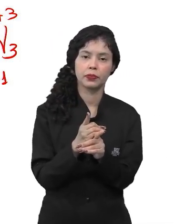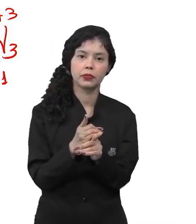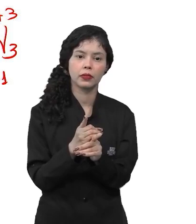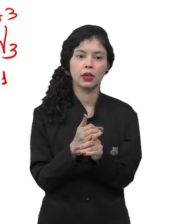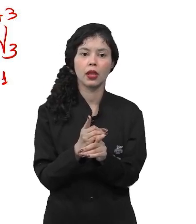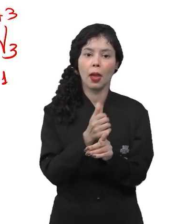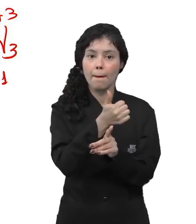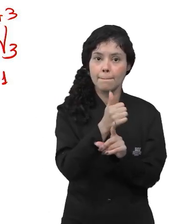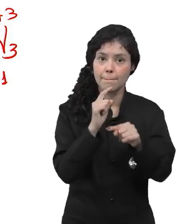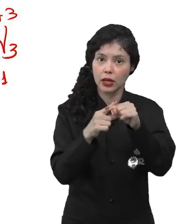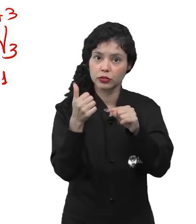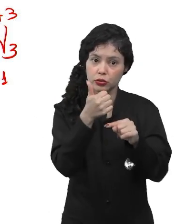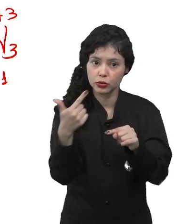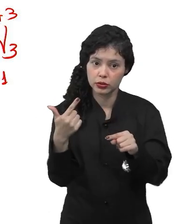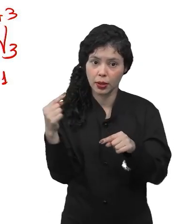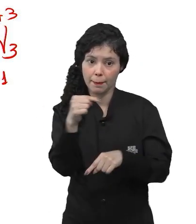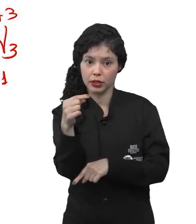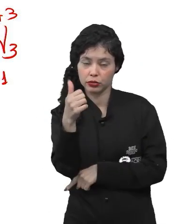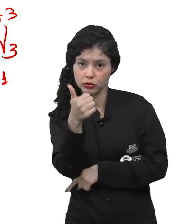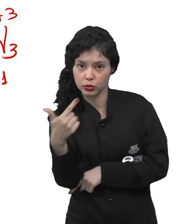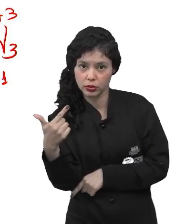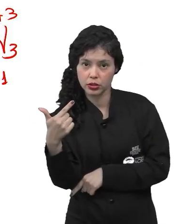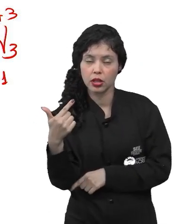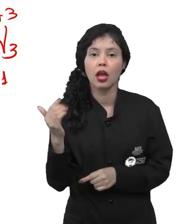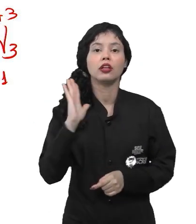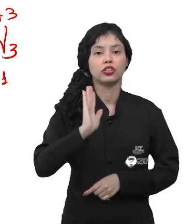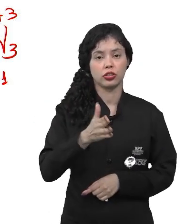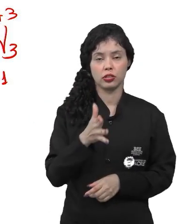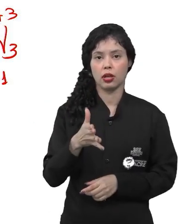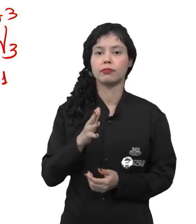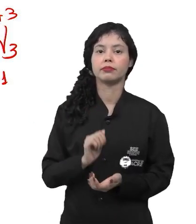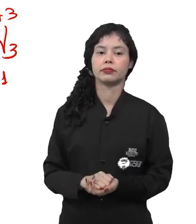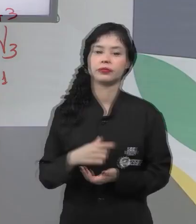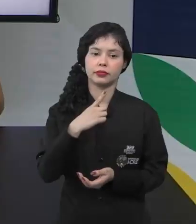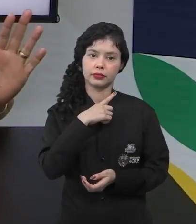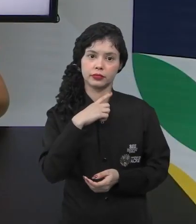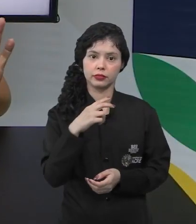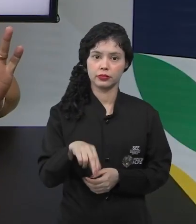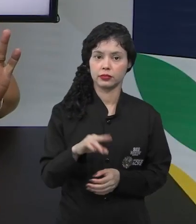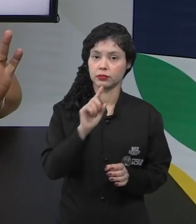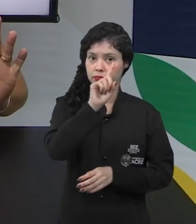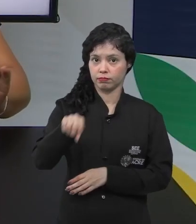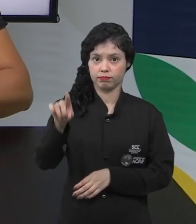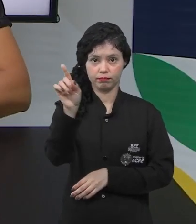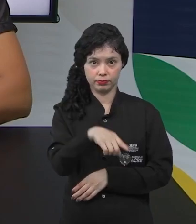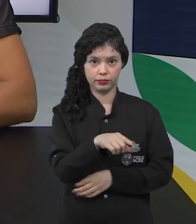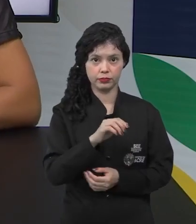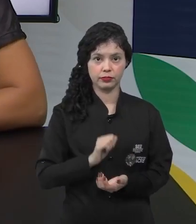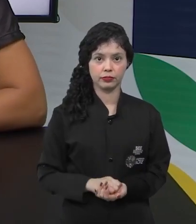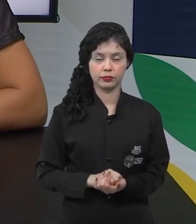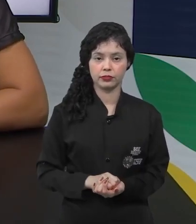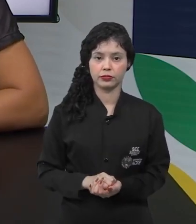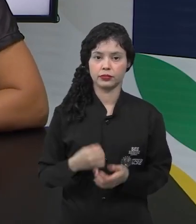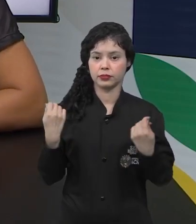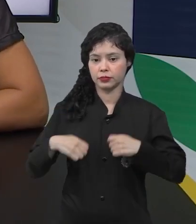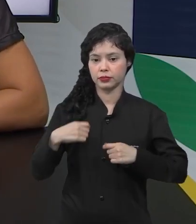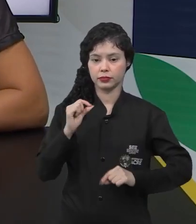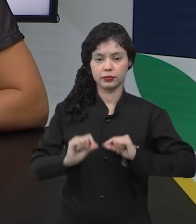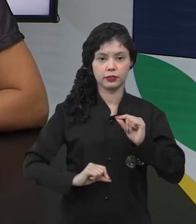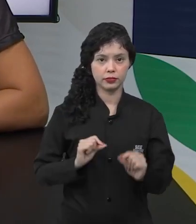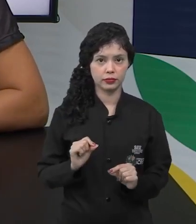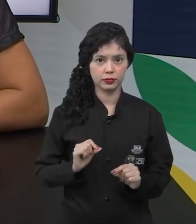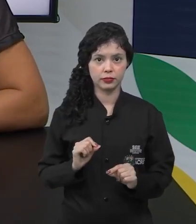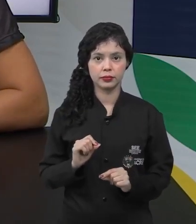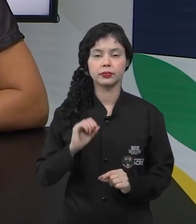mais 12, menos 12. A questão, ela já foi, o NOx já foi anulado, né? Porém, eu preciso da carga